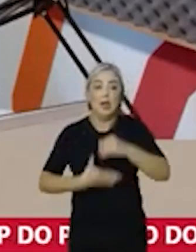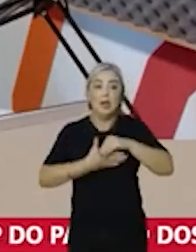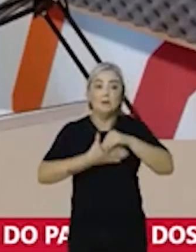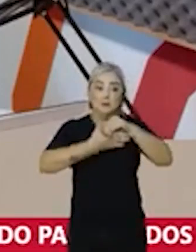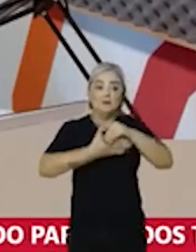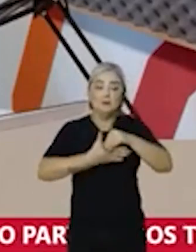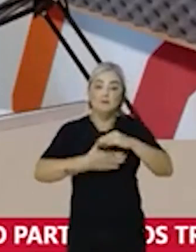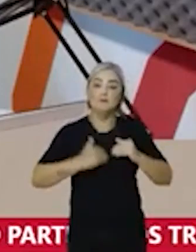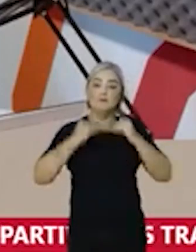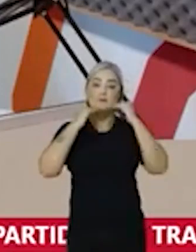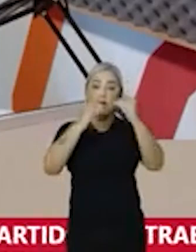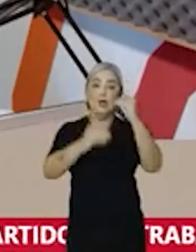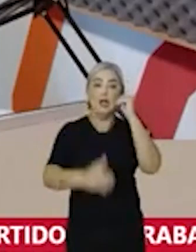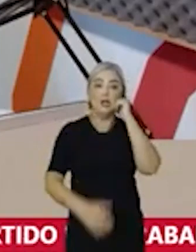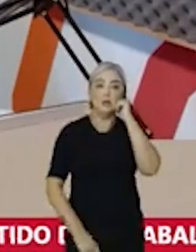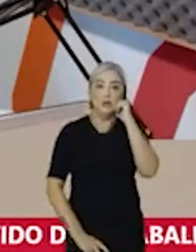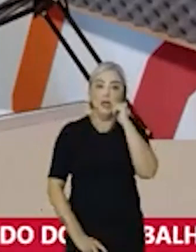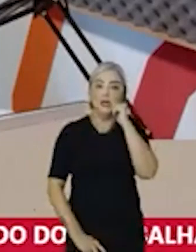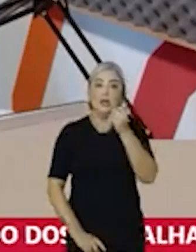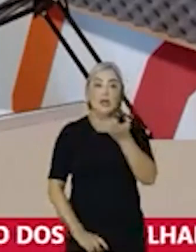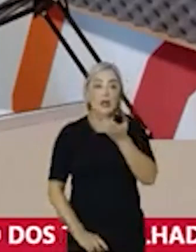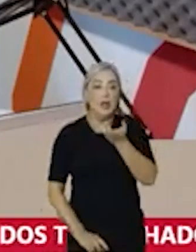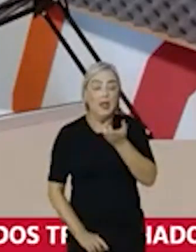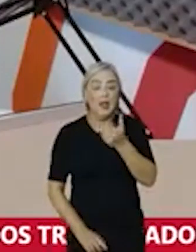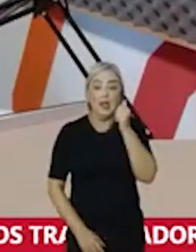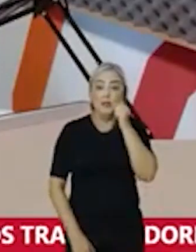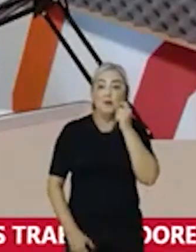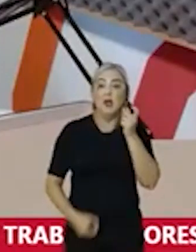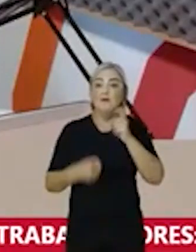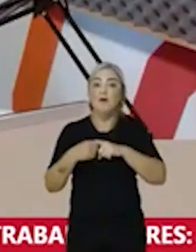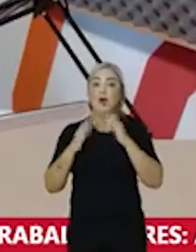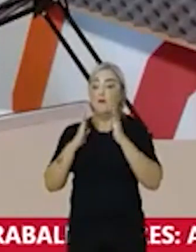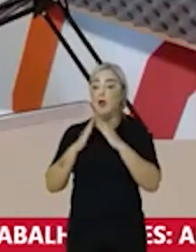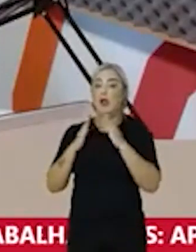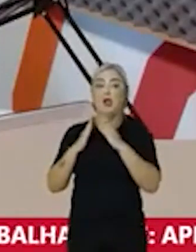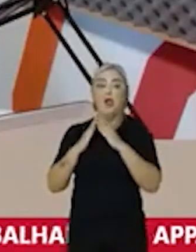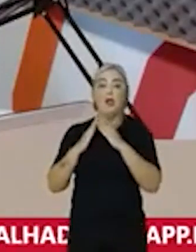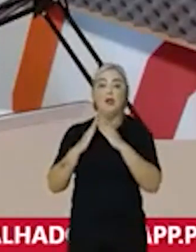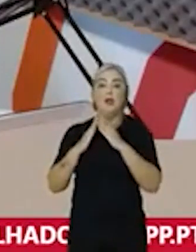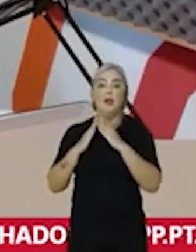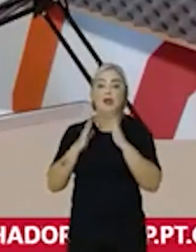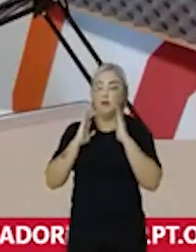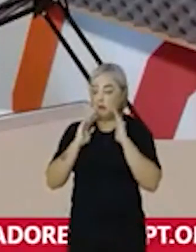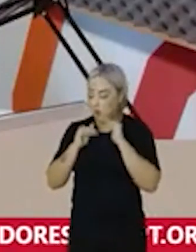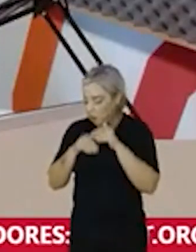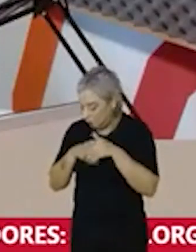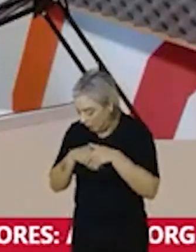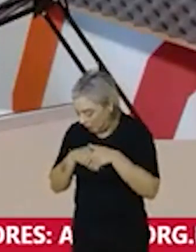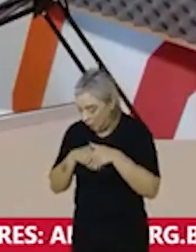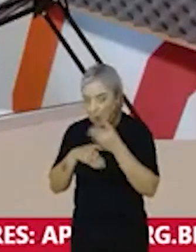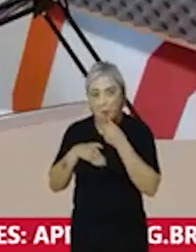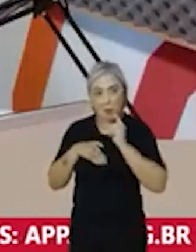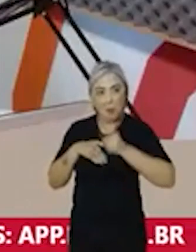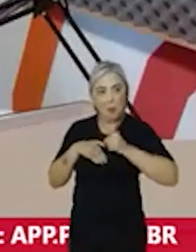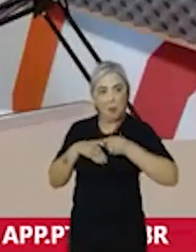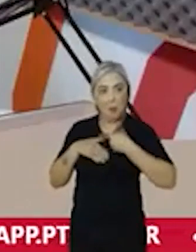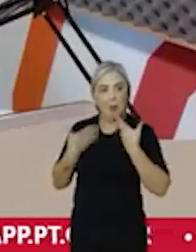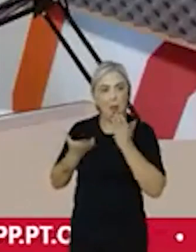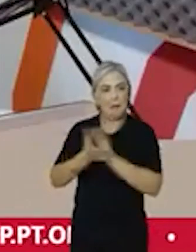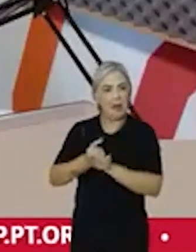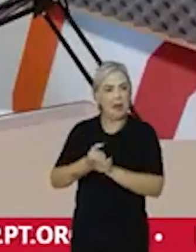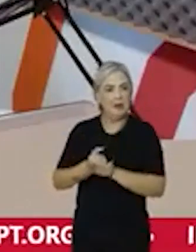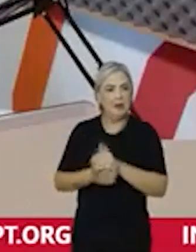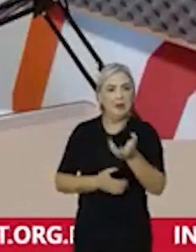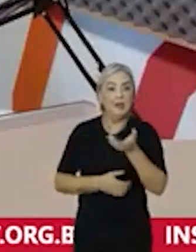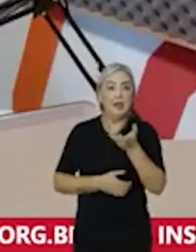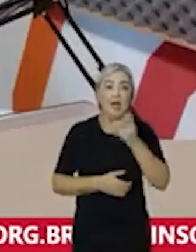processo de emancipação das mulheres, querem que as mulheres voltem para casa e se submetam aos machos domésticos,